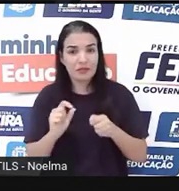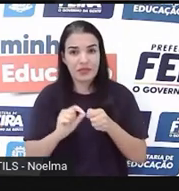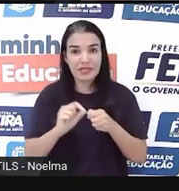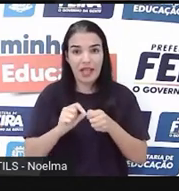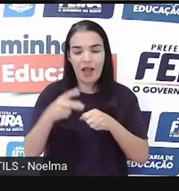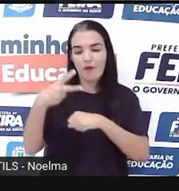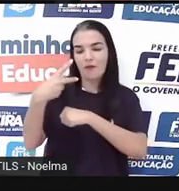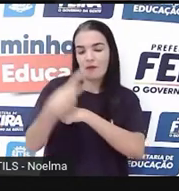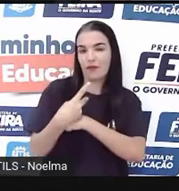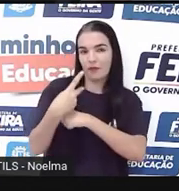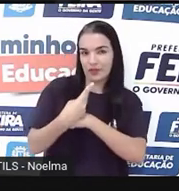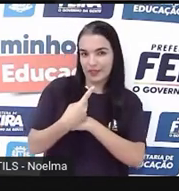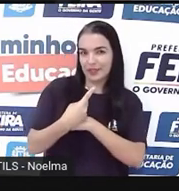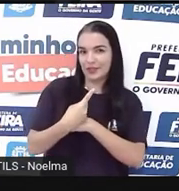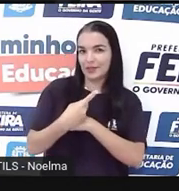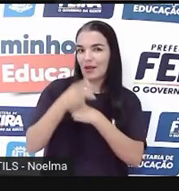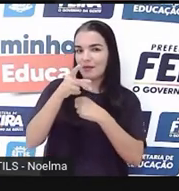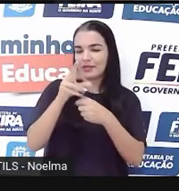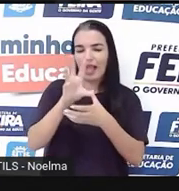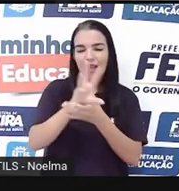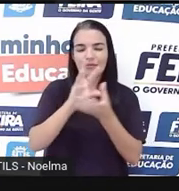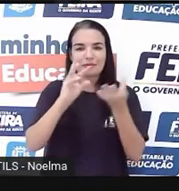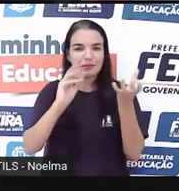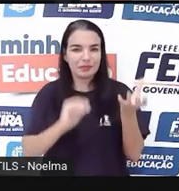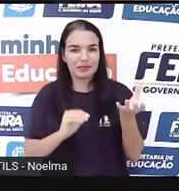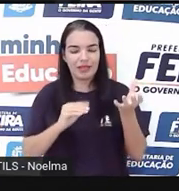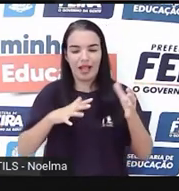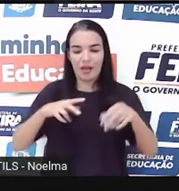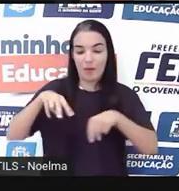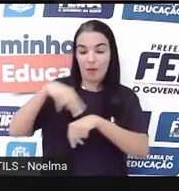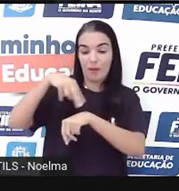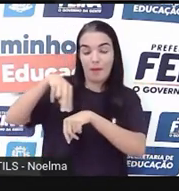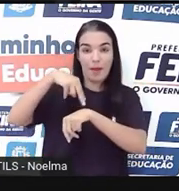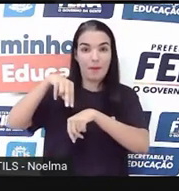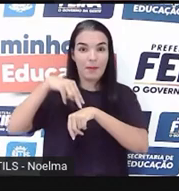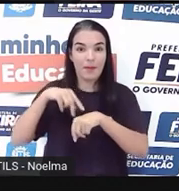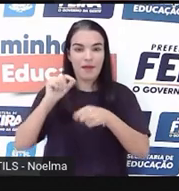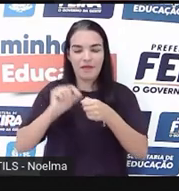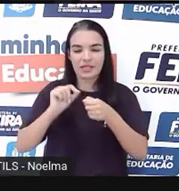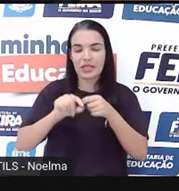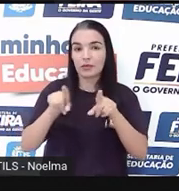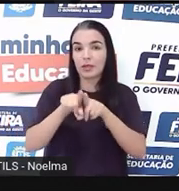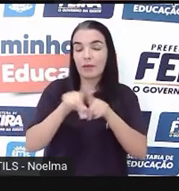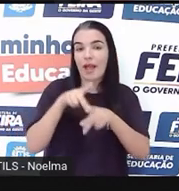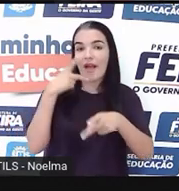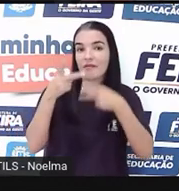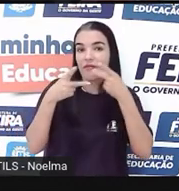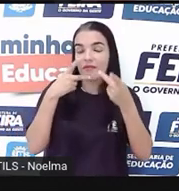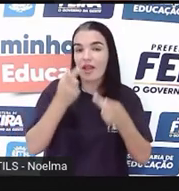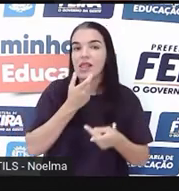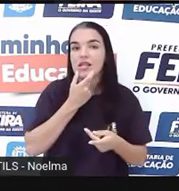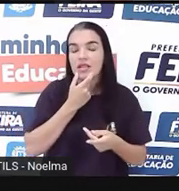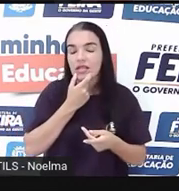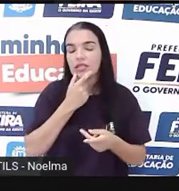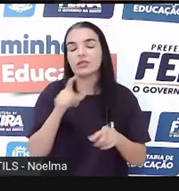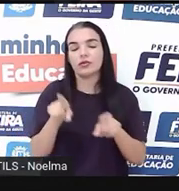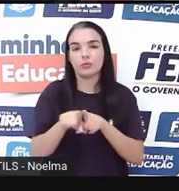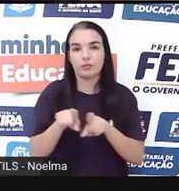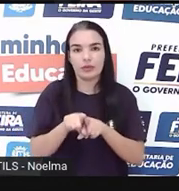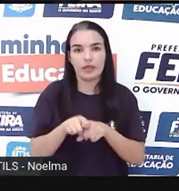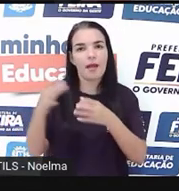uma filmagem, você imitando esses passos, repetindo em inglês as frases e envie para